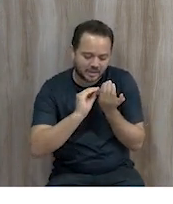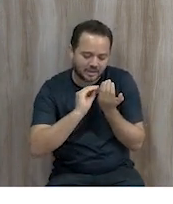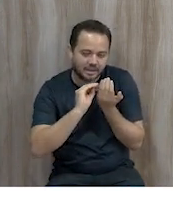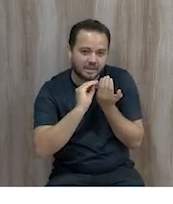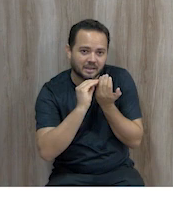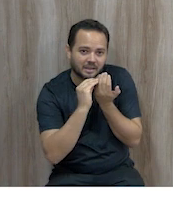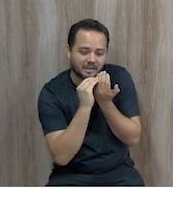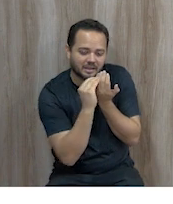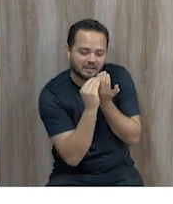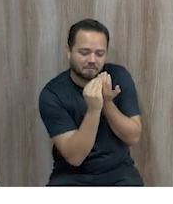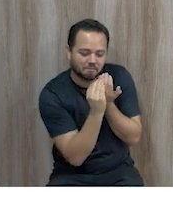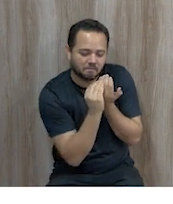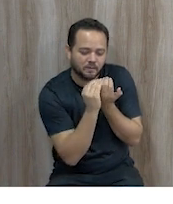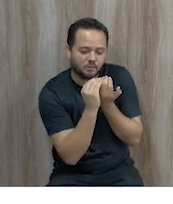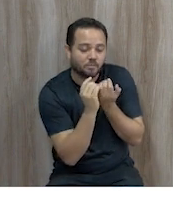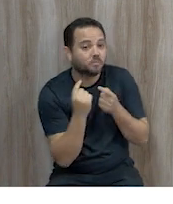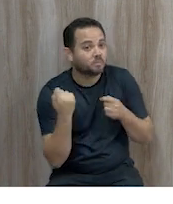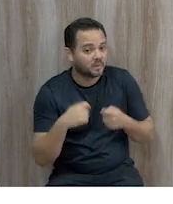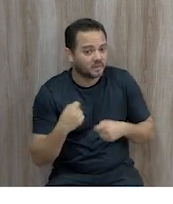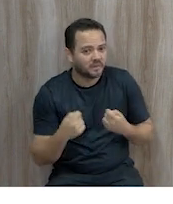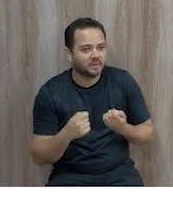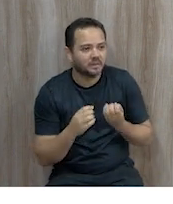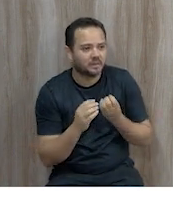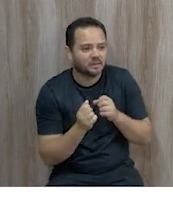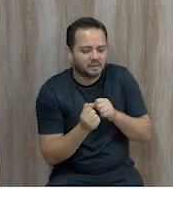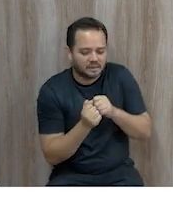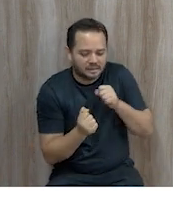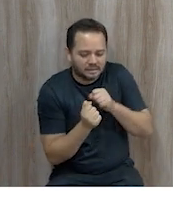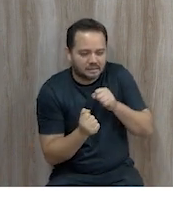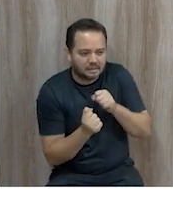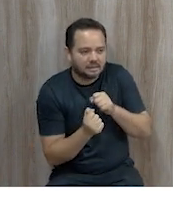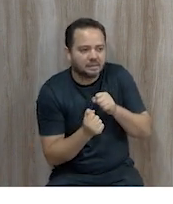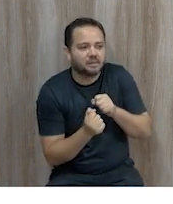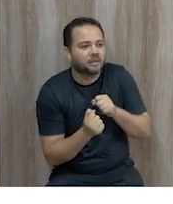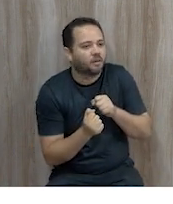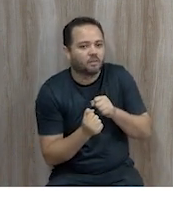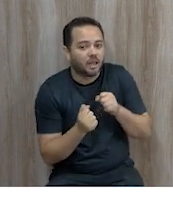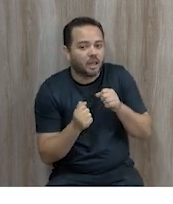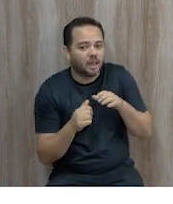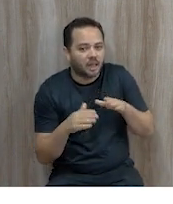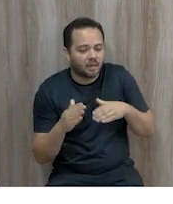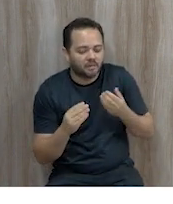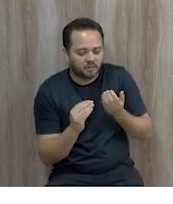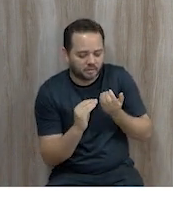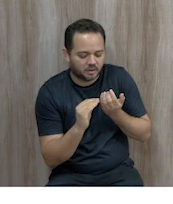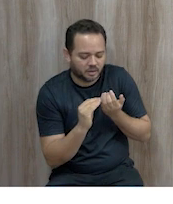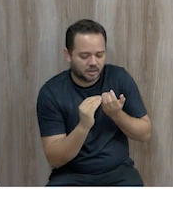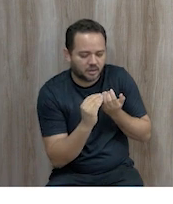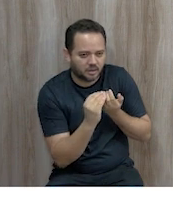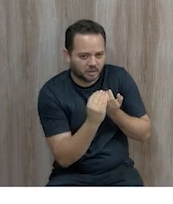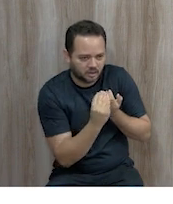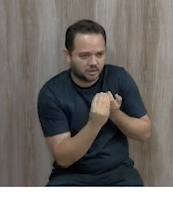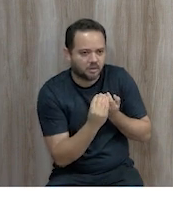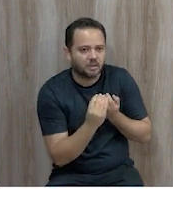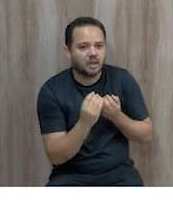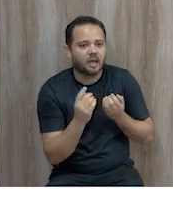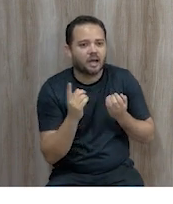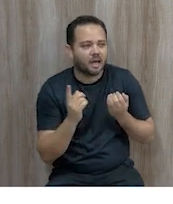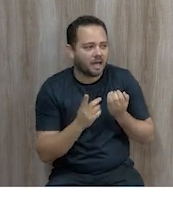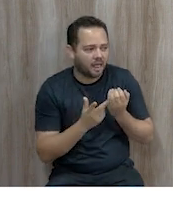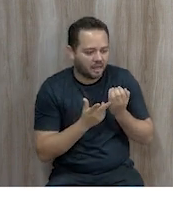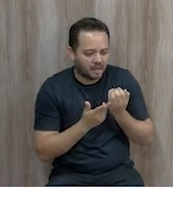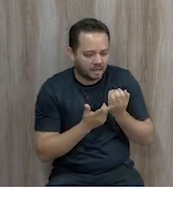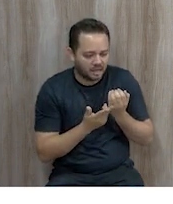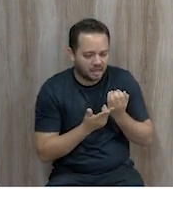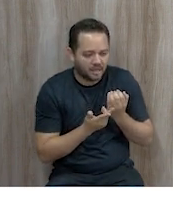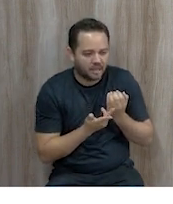ficar, na hora de suturar, primeiro, sem tensão. Não é a sutura que vai trazer esse retalho à força, tá? É a soltura do retalho que